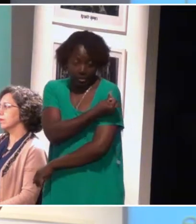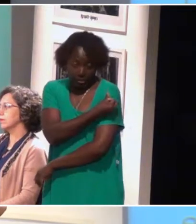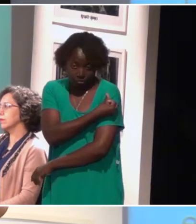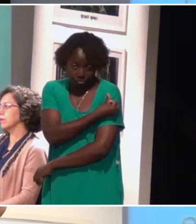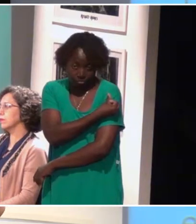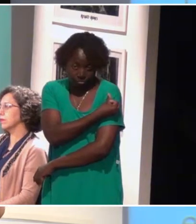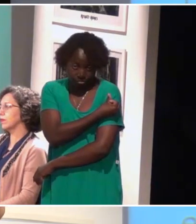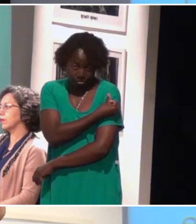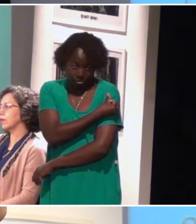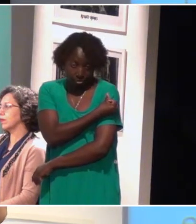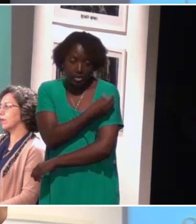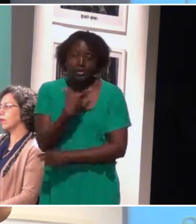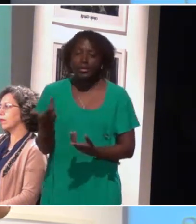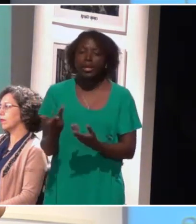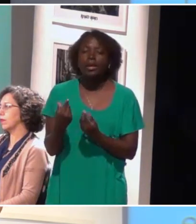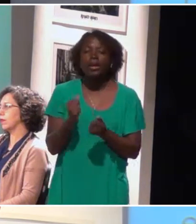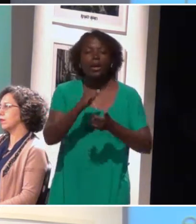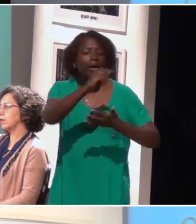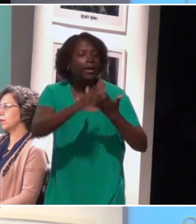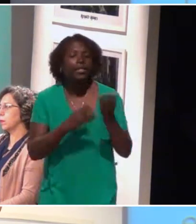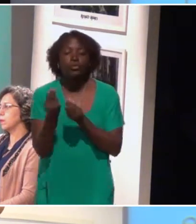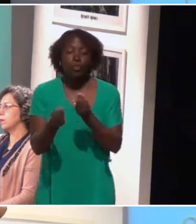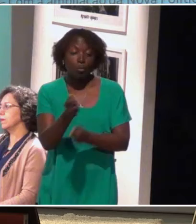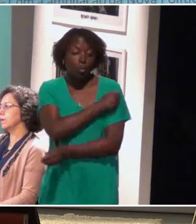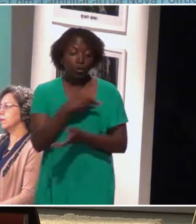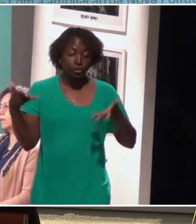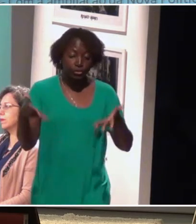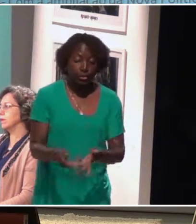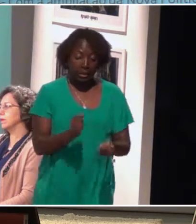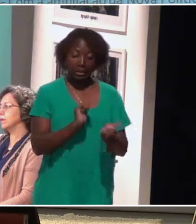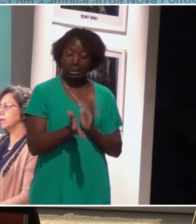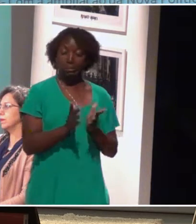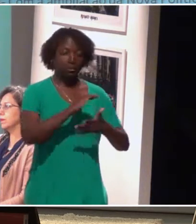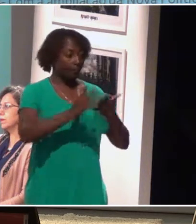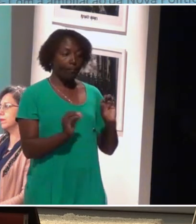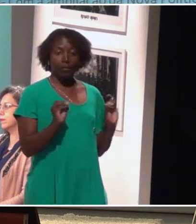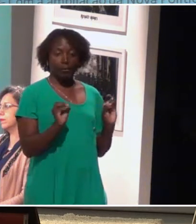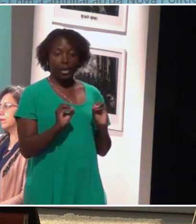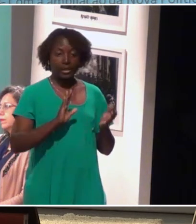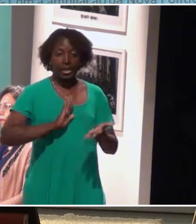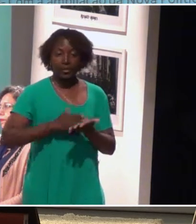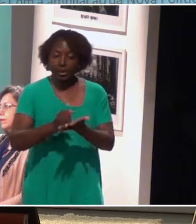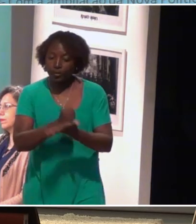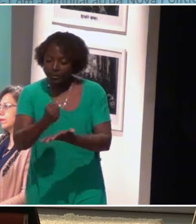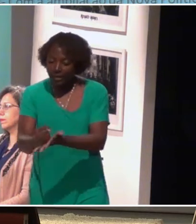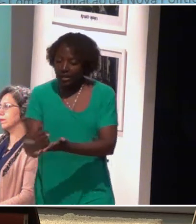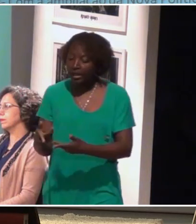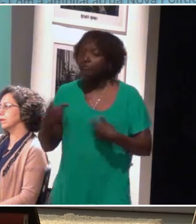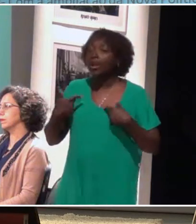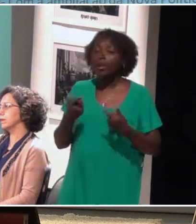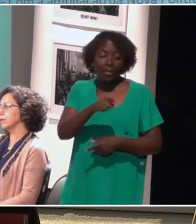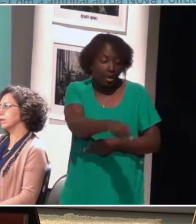com essa aprendizagem da Libras, porque ele está chegando sem. Contrata a intérprete, chega lá a intérprete, mas o eu vou fazer que o aluno